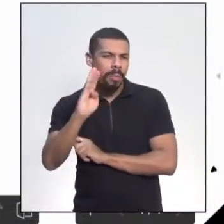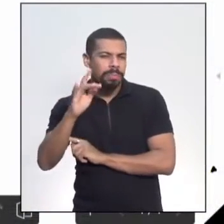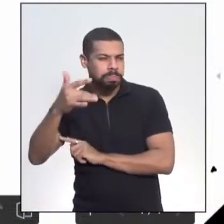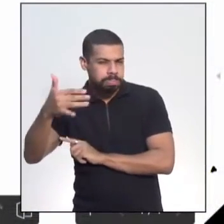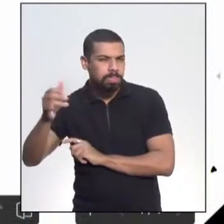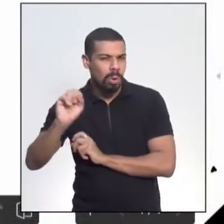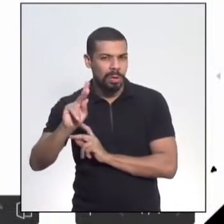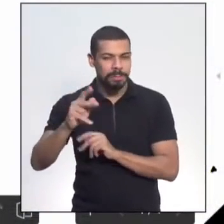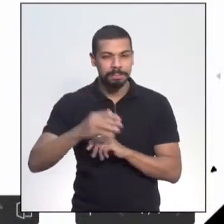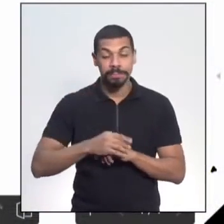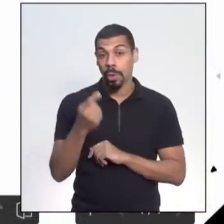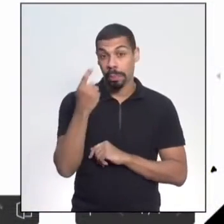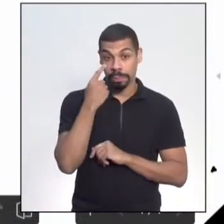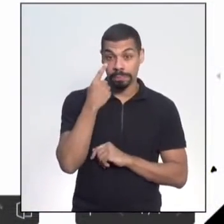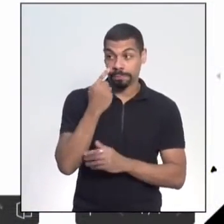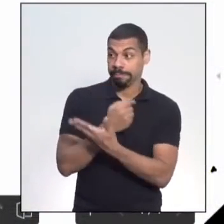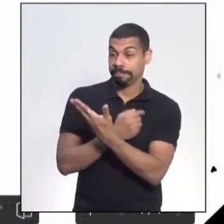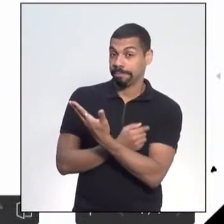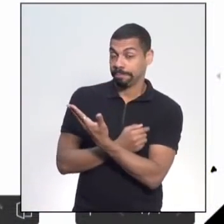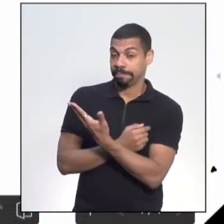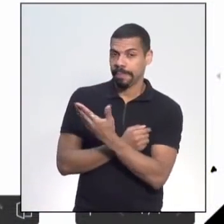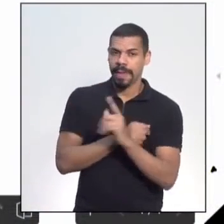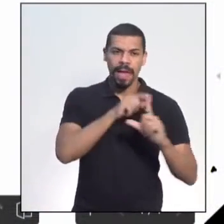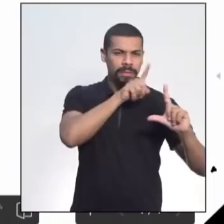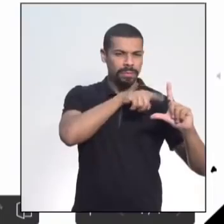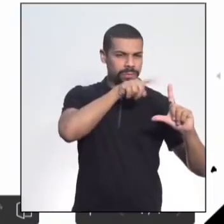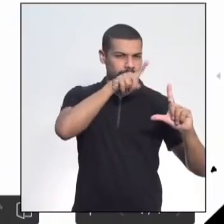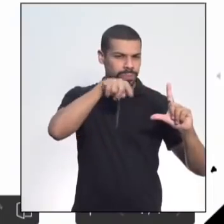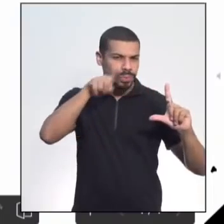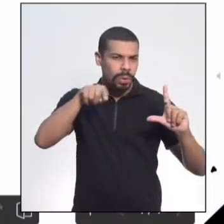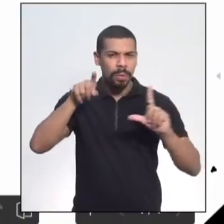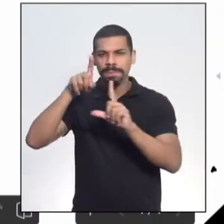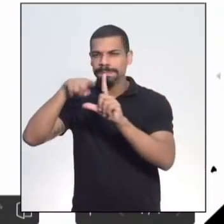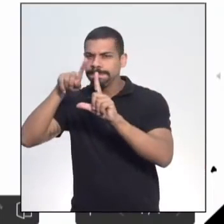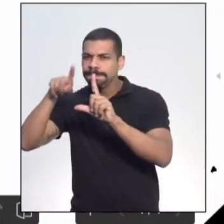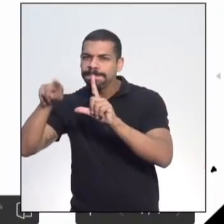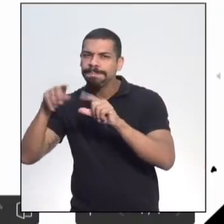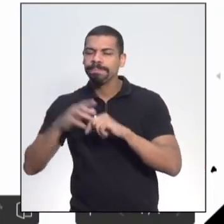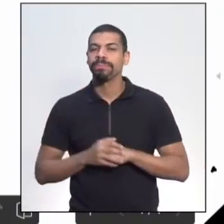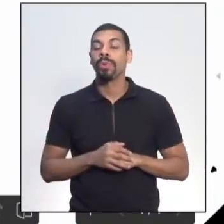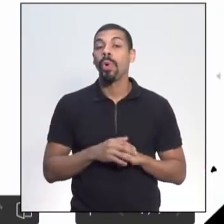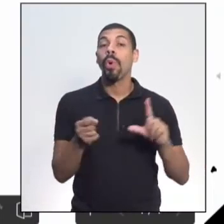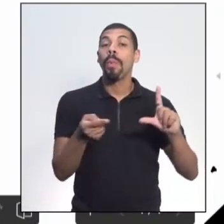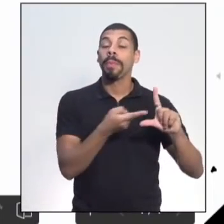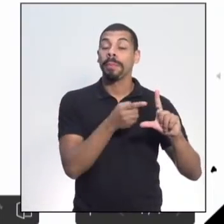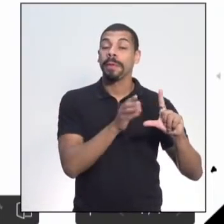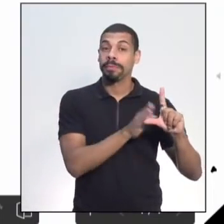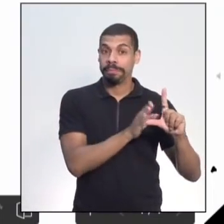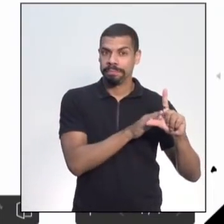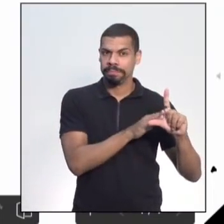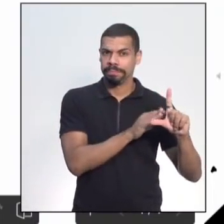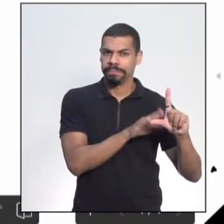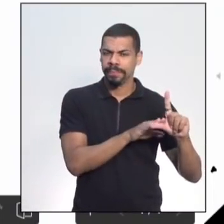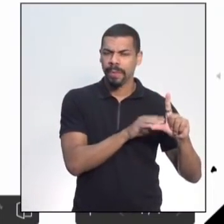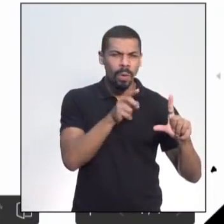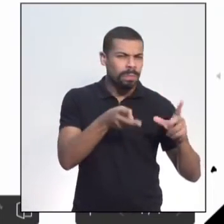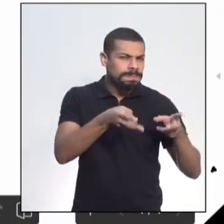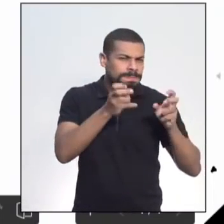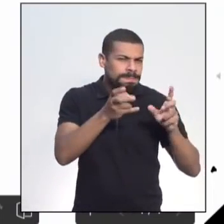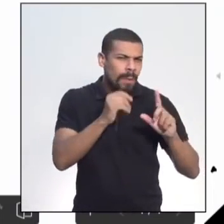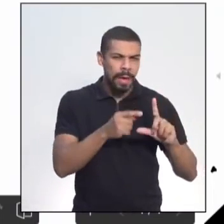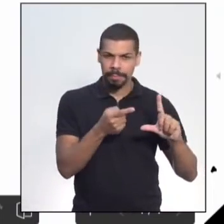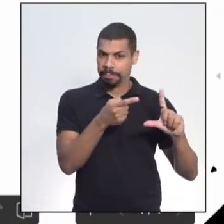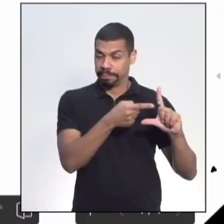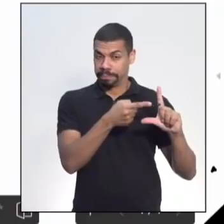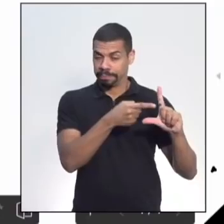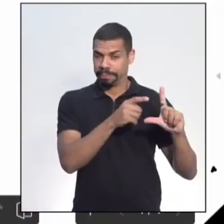bom? Então, observando o gráfico, nós temos aqui dois gráficos. Bom, olhe primeiro para este primeiro gráfico da esquerda. Então, nesse gráfico da